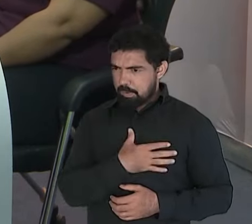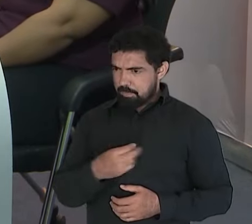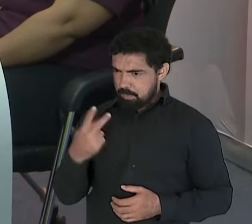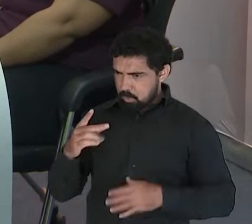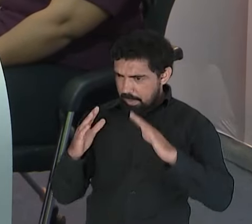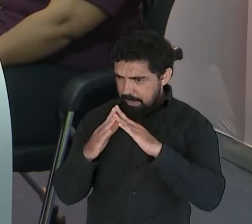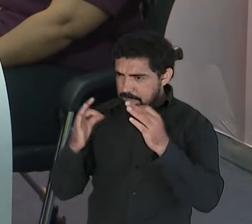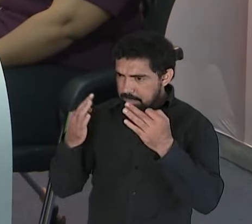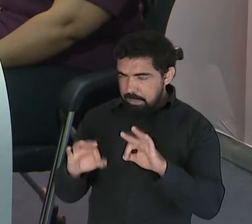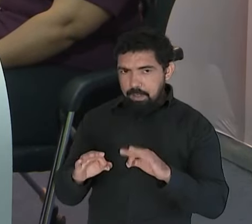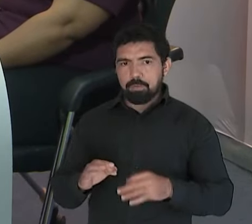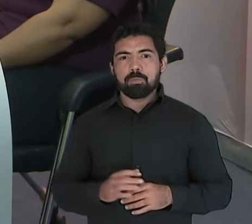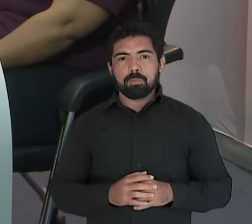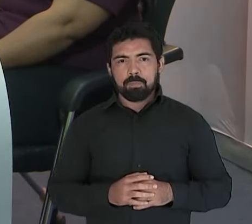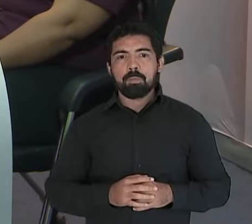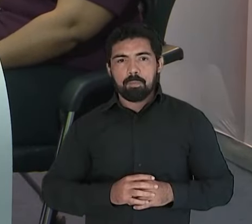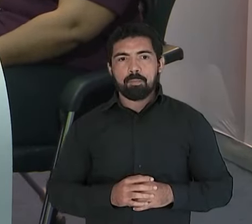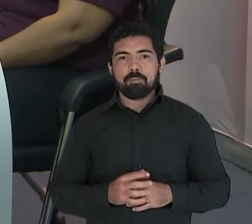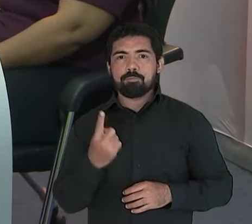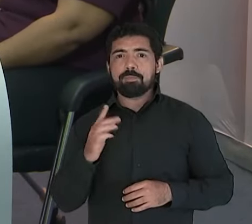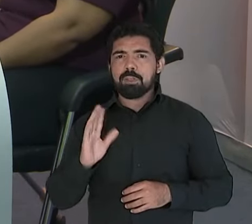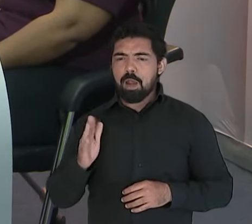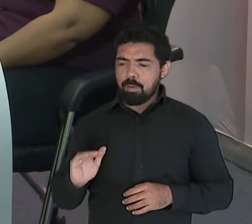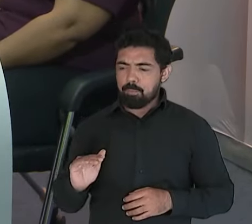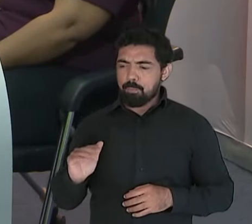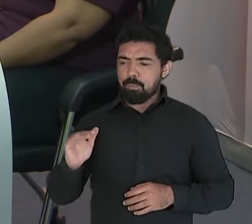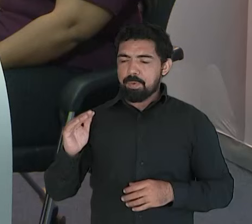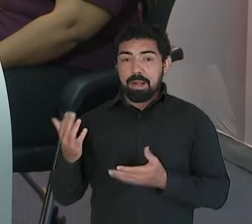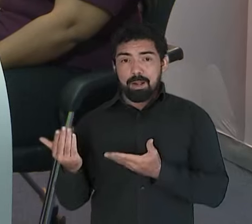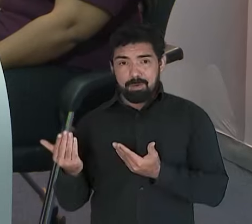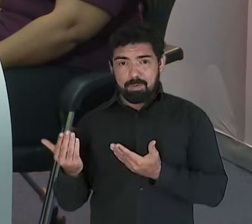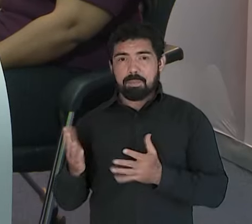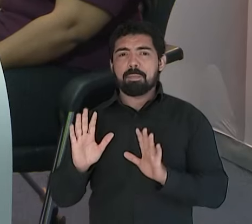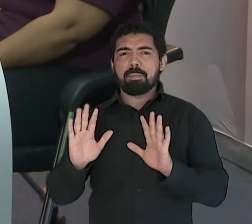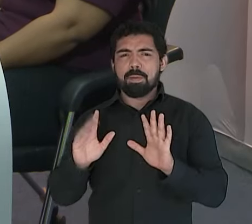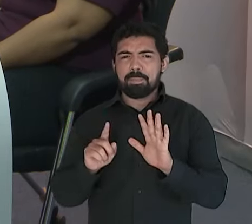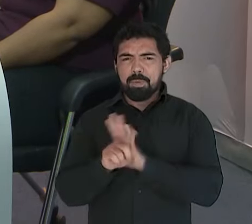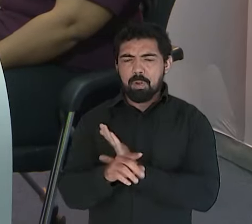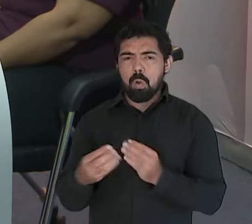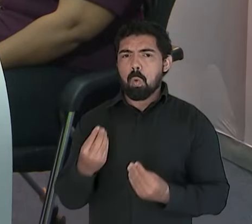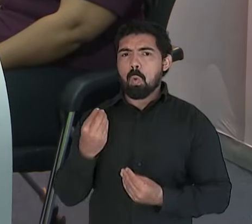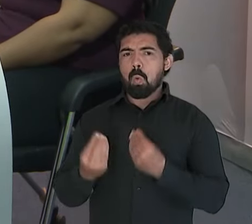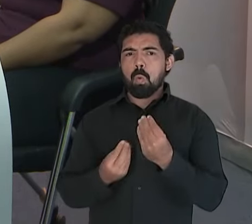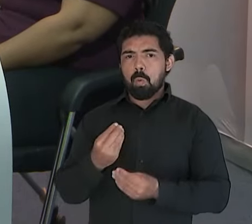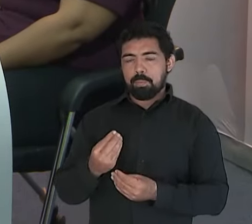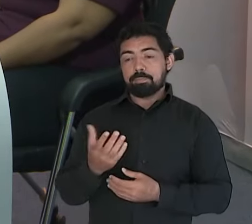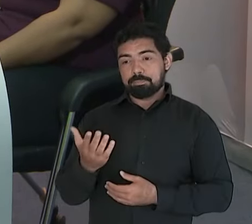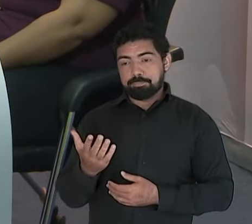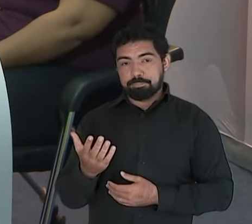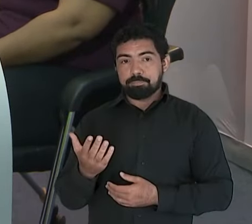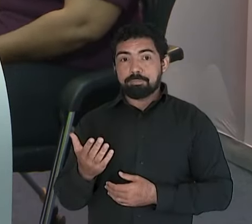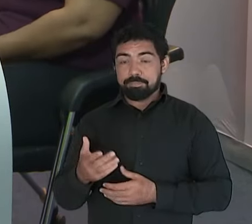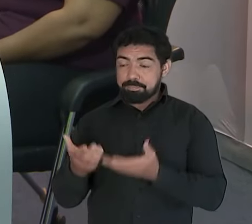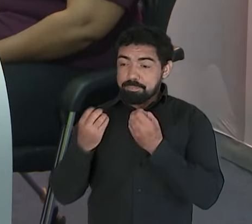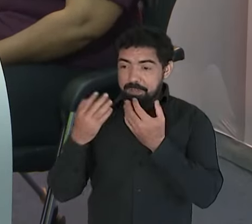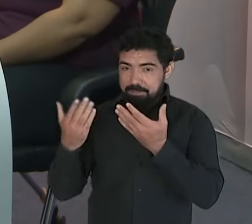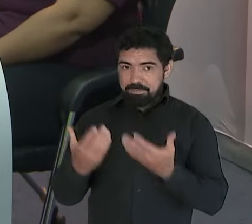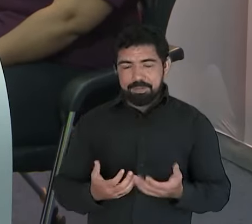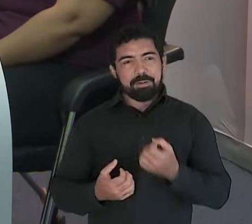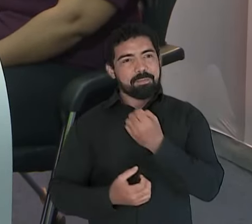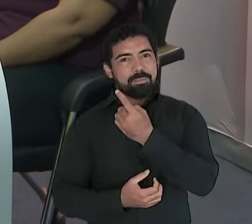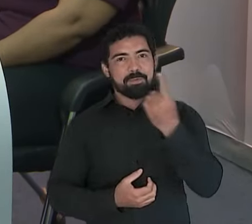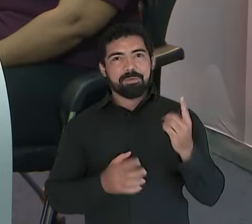casa, uma aí chegando na adolescência, como é que tem sido para você? Seja bem-vinda aqui ao Lugar de Fala. Bom